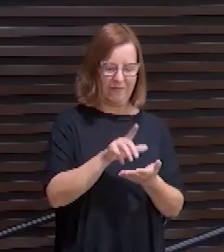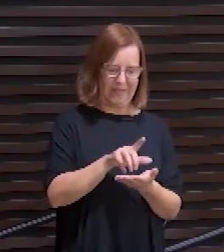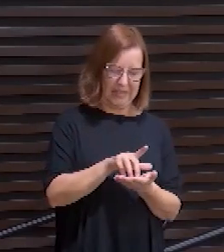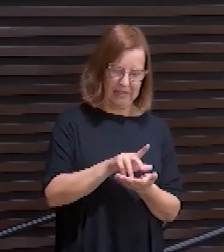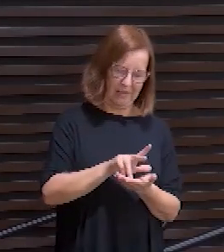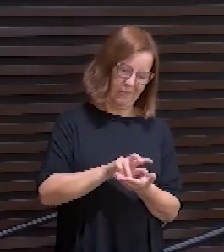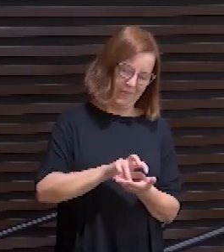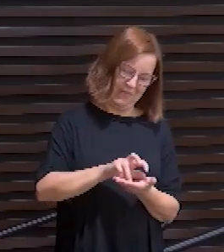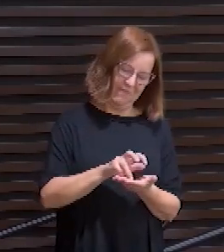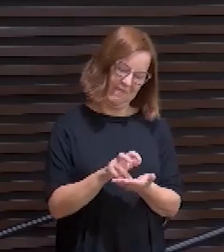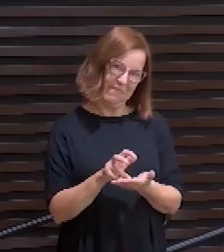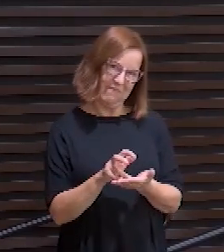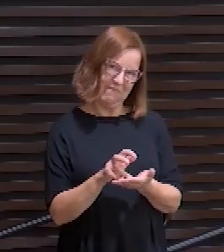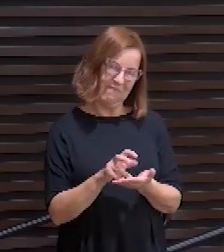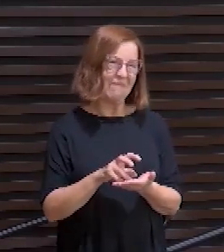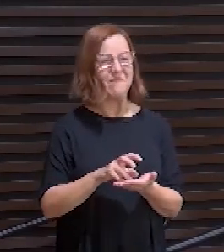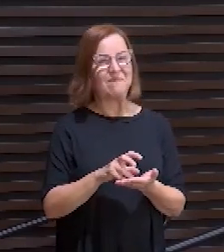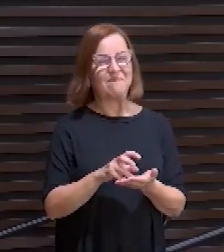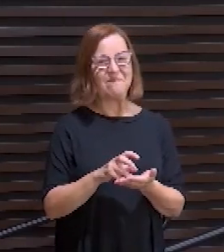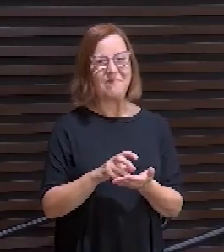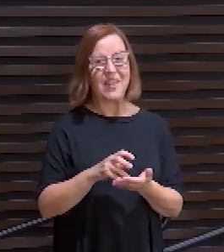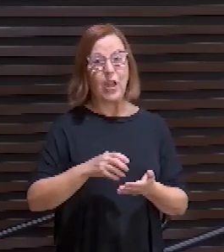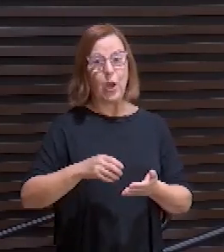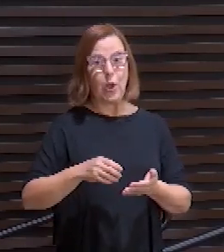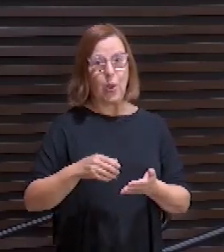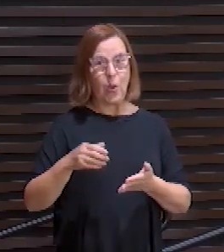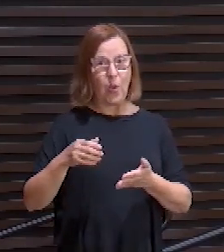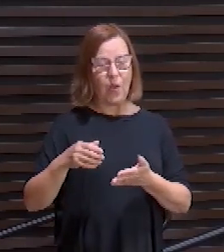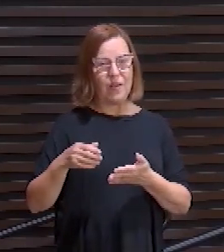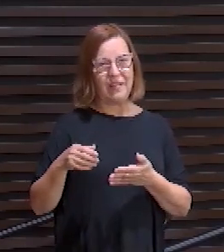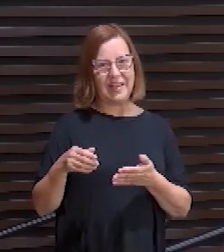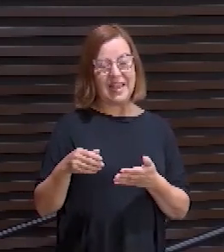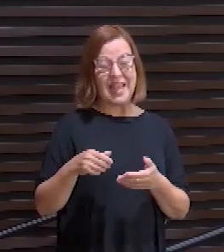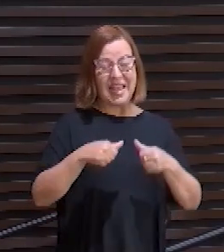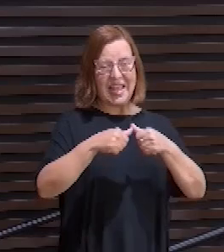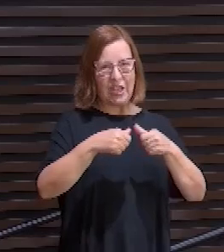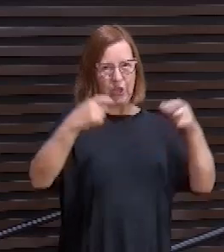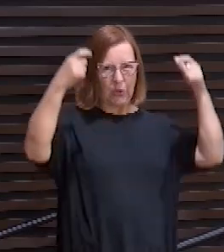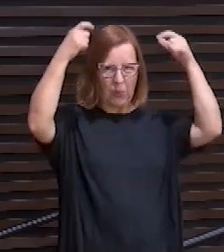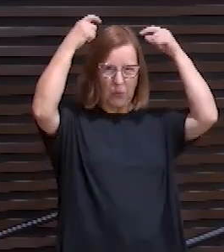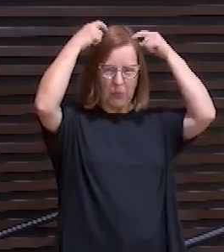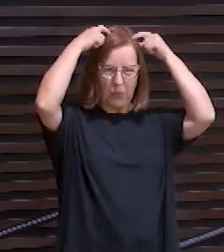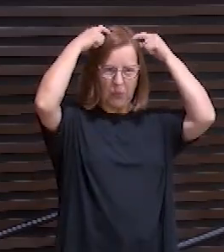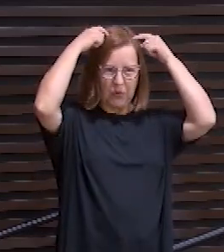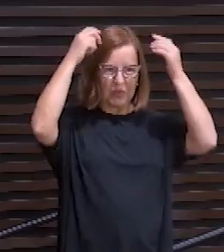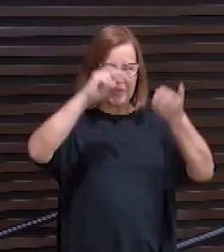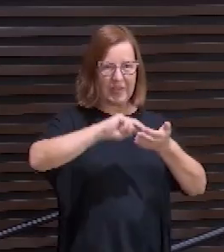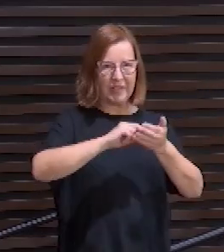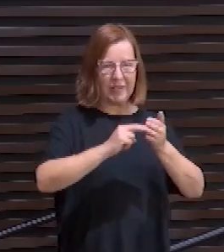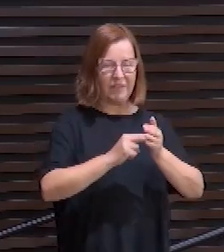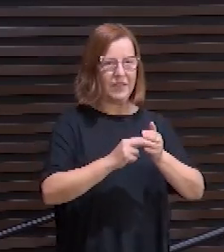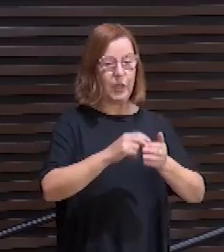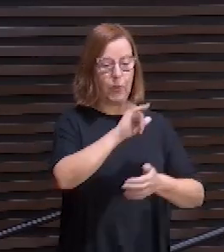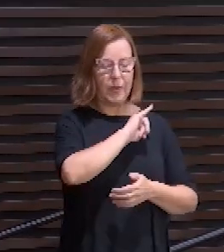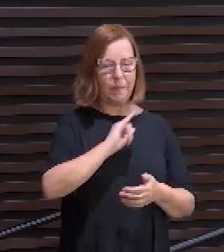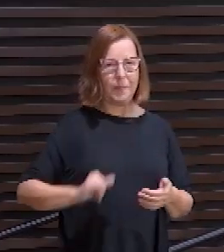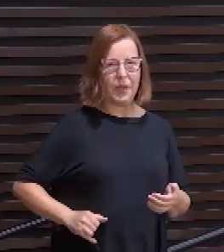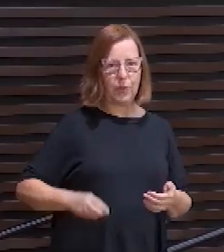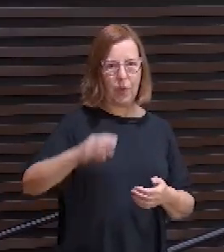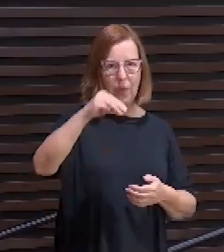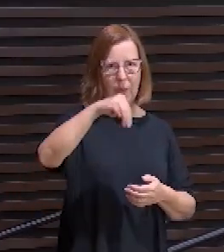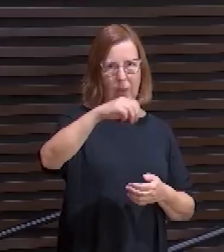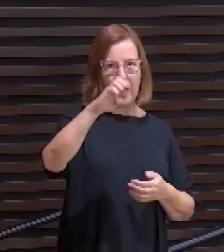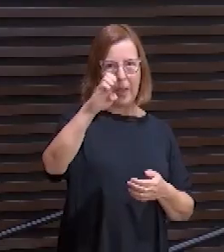lados. Um lado era mais alto que o outro. Este urso, ele indica o império Medo-Persa. Era um império,